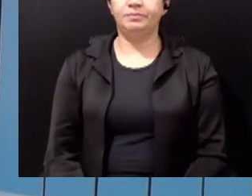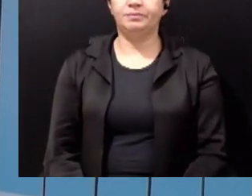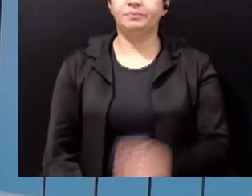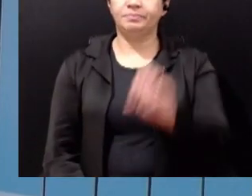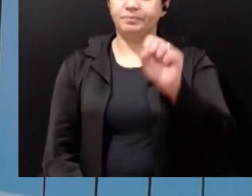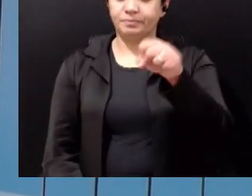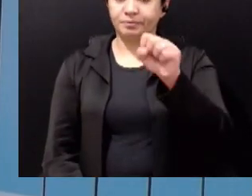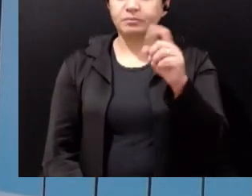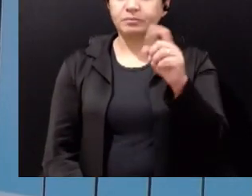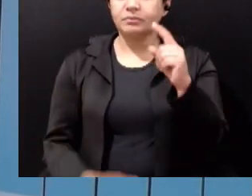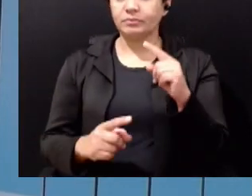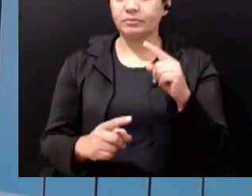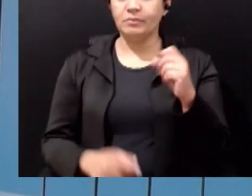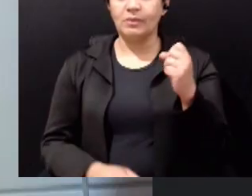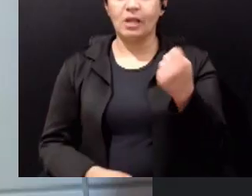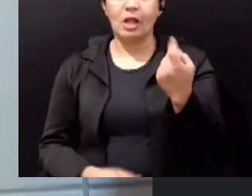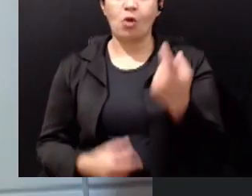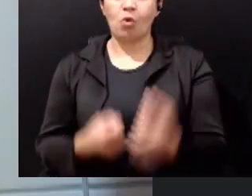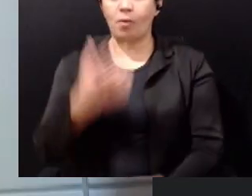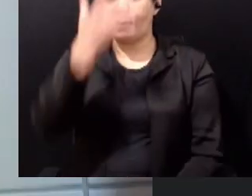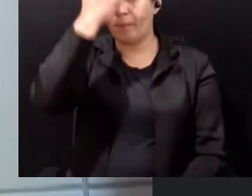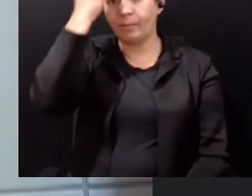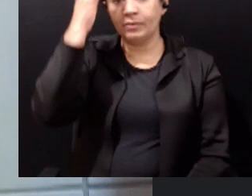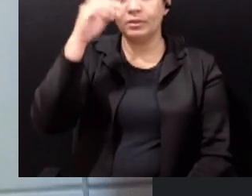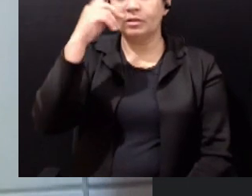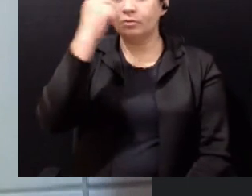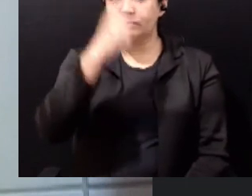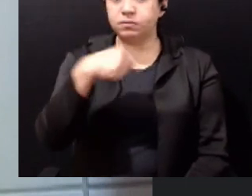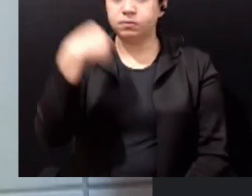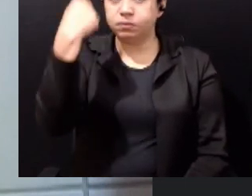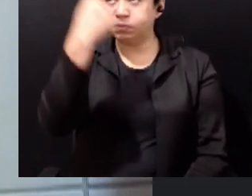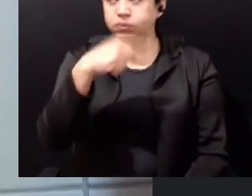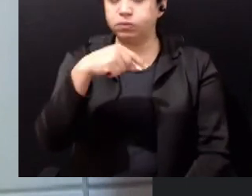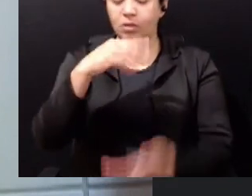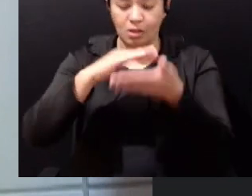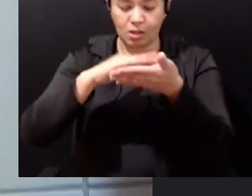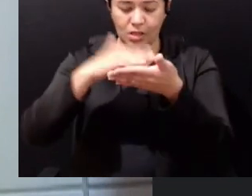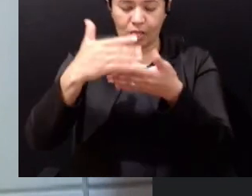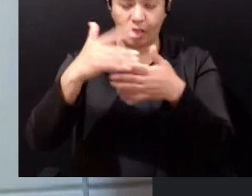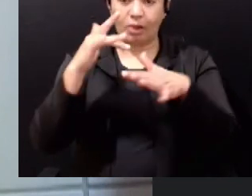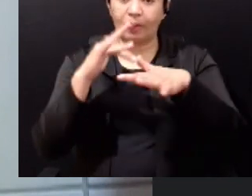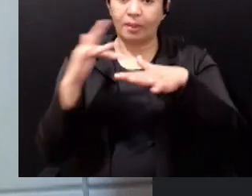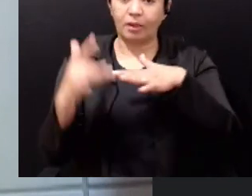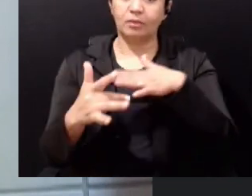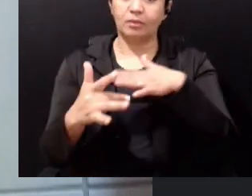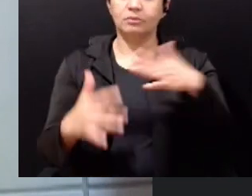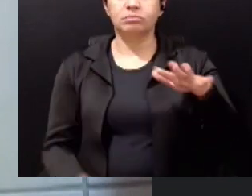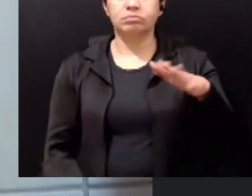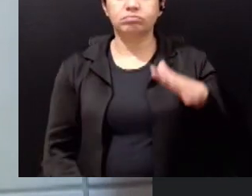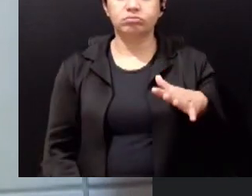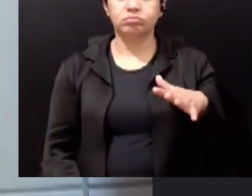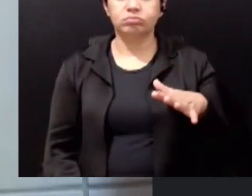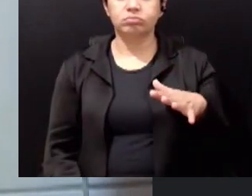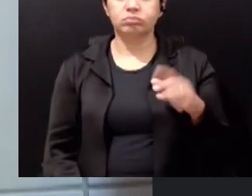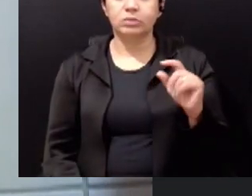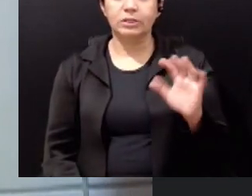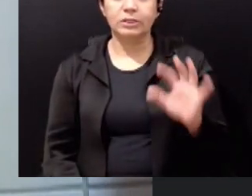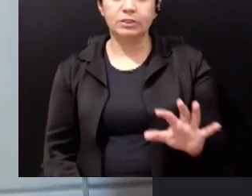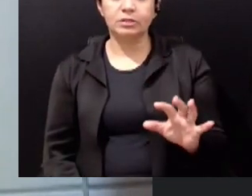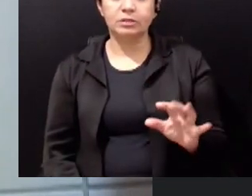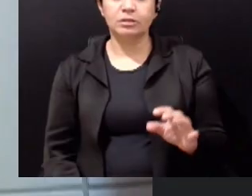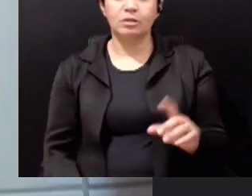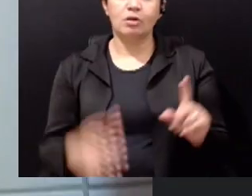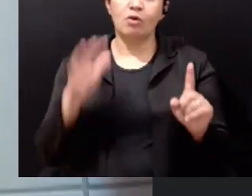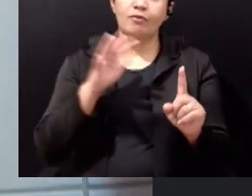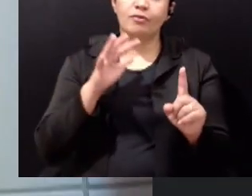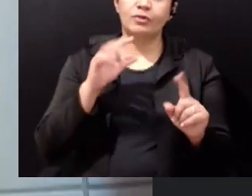Porque assim, as pessoas estão passando cada vez mais horas, né, nas telas, nas redes sociais, né, então às vezes isso influencia, assim,